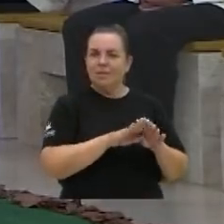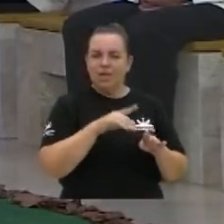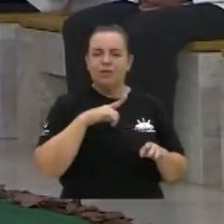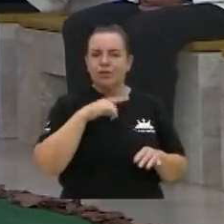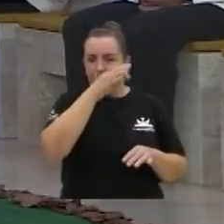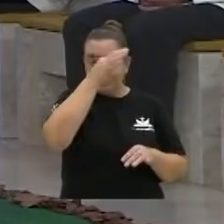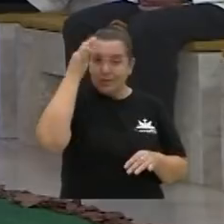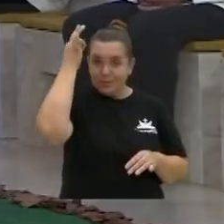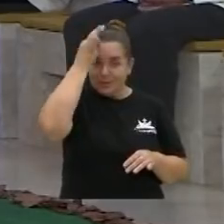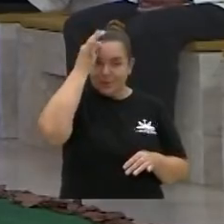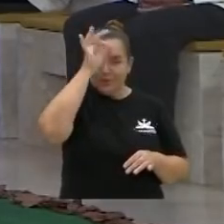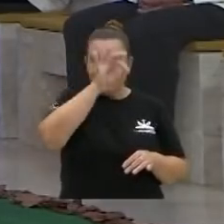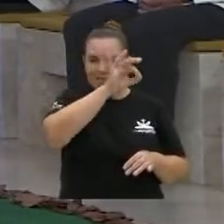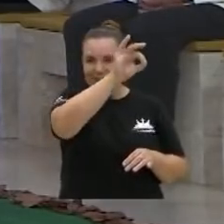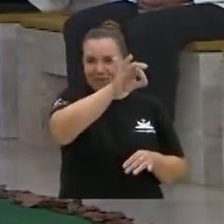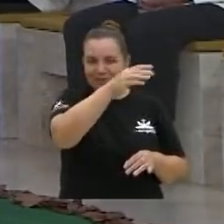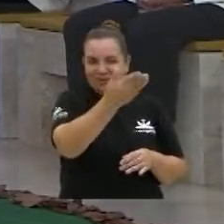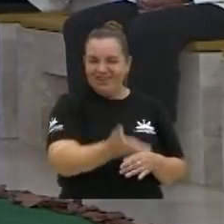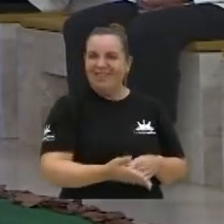Espírito Santo.